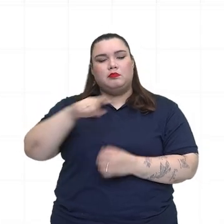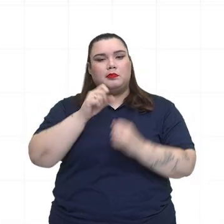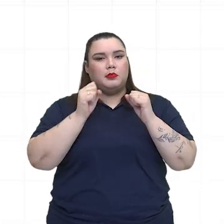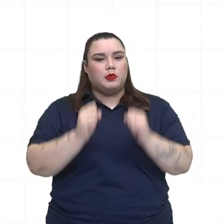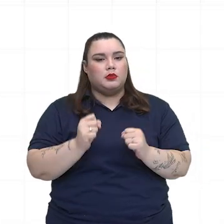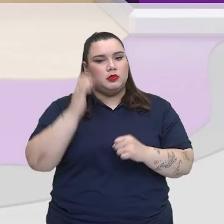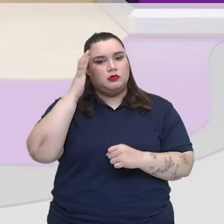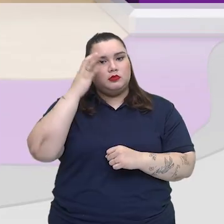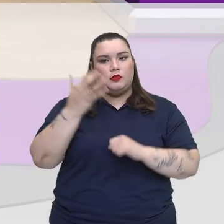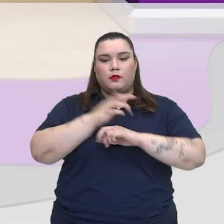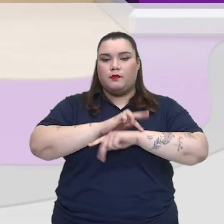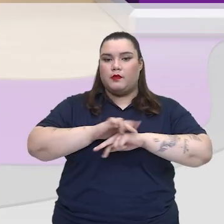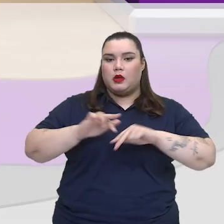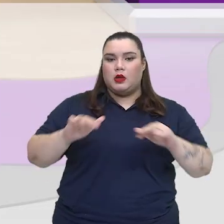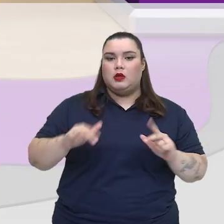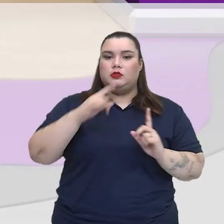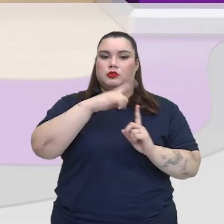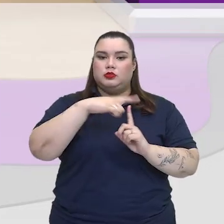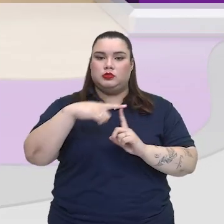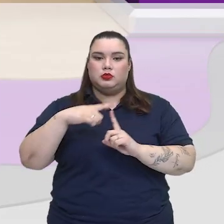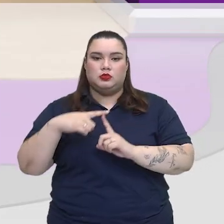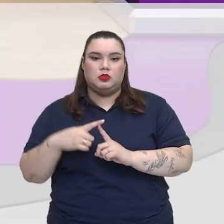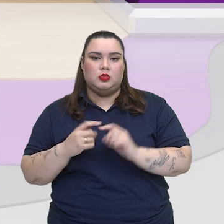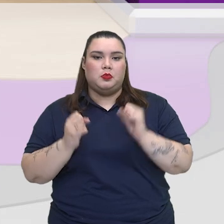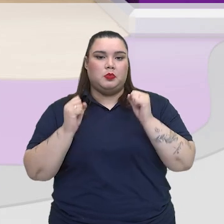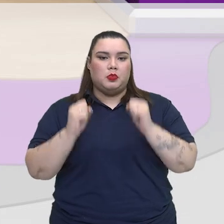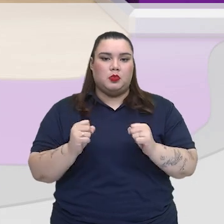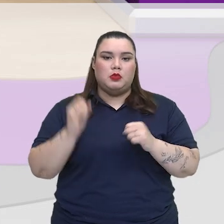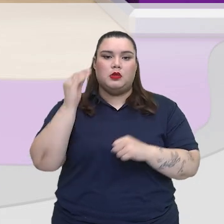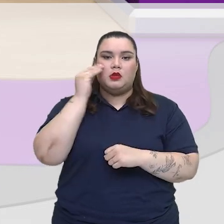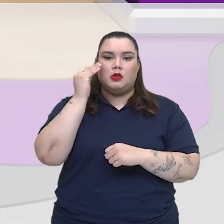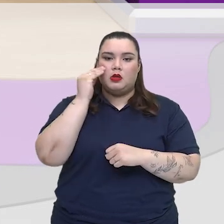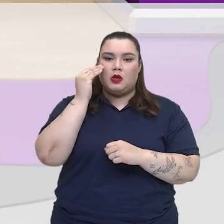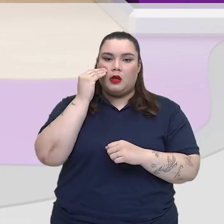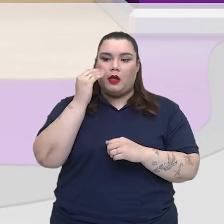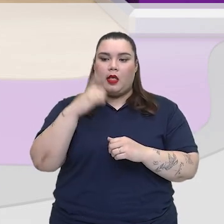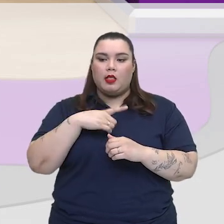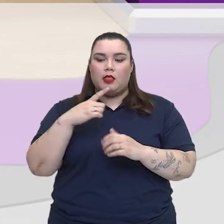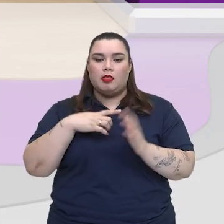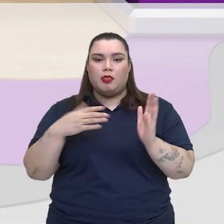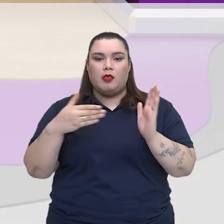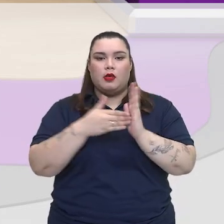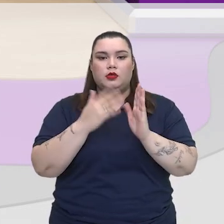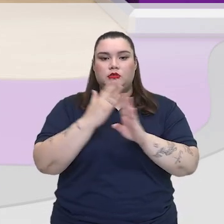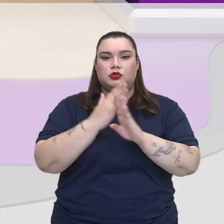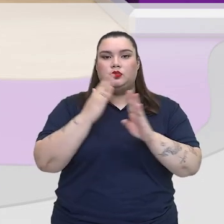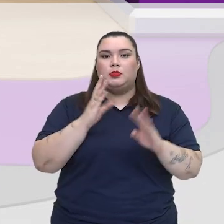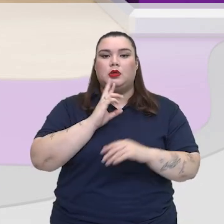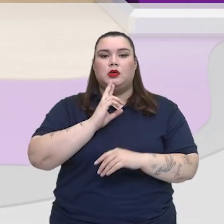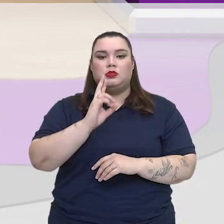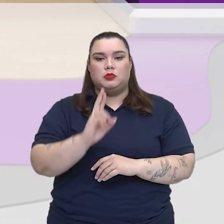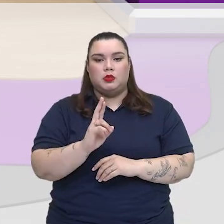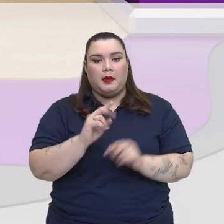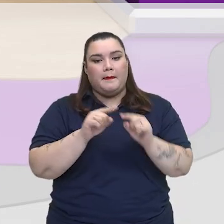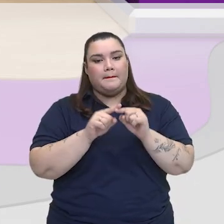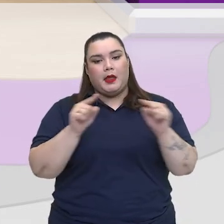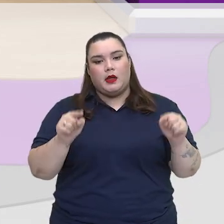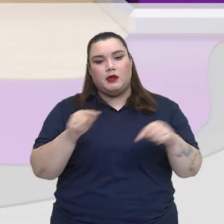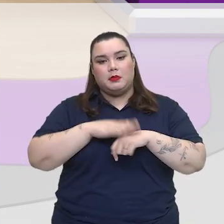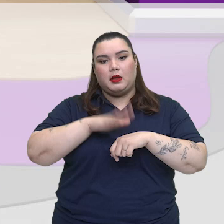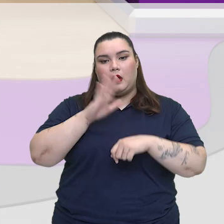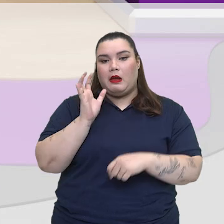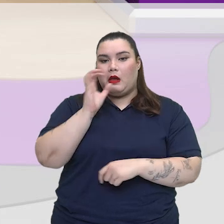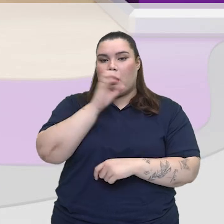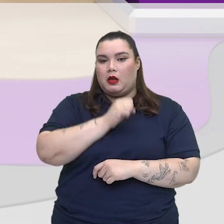poderia fazer ela de várias maneiras. Você poderia fazer por tentativas até chegar no 12,5, mas a maneira